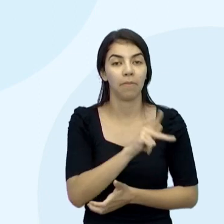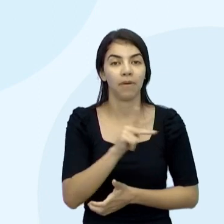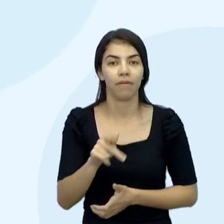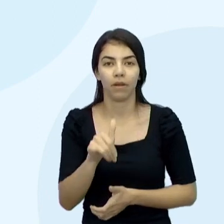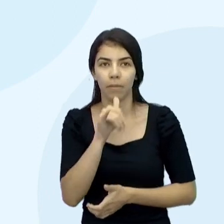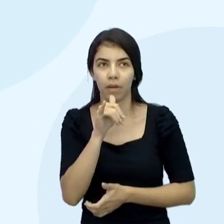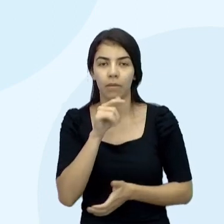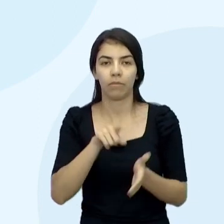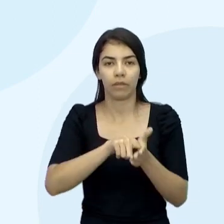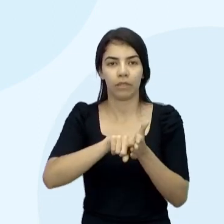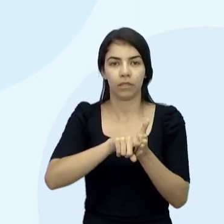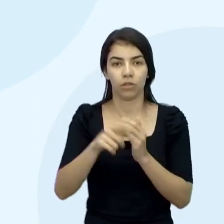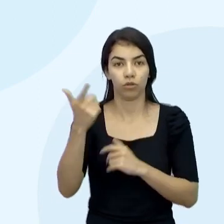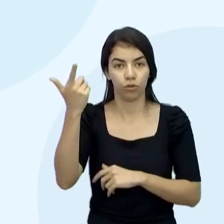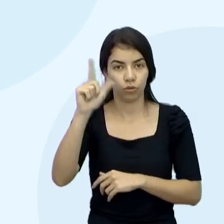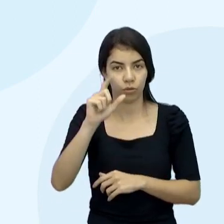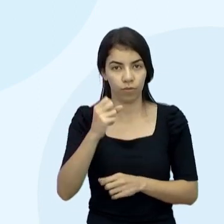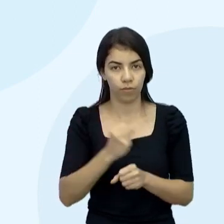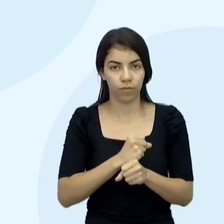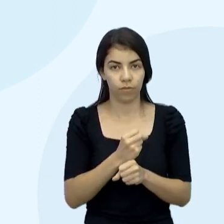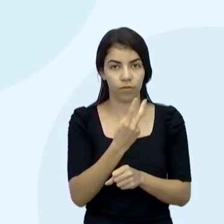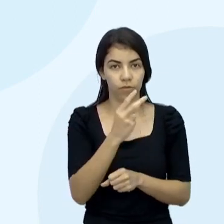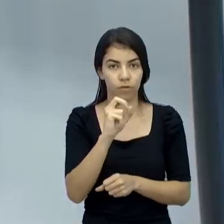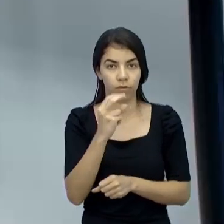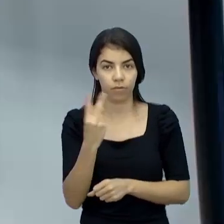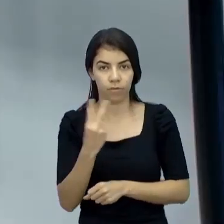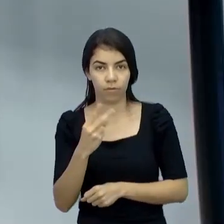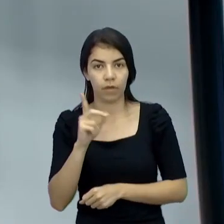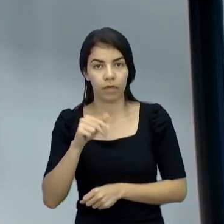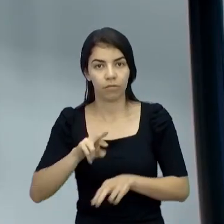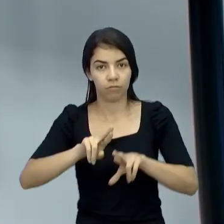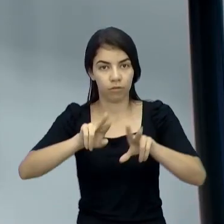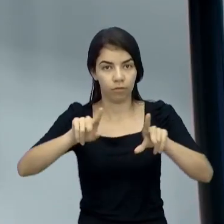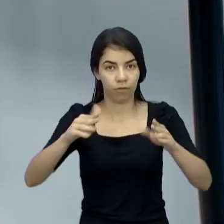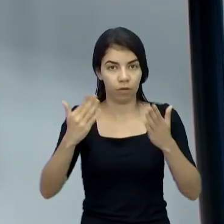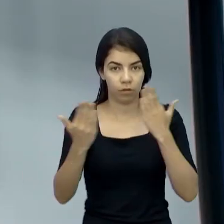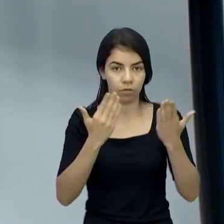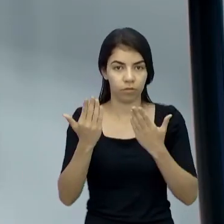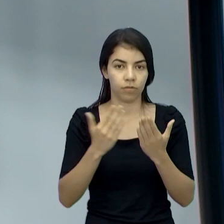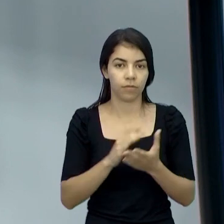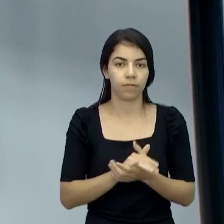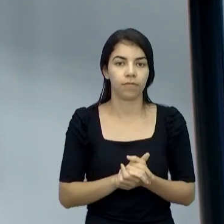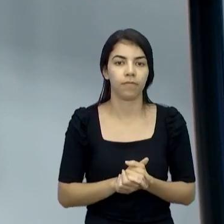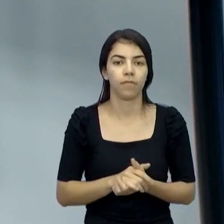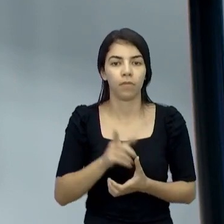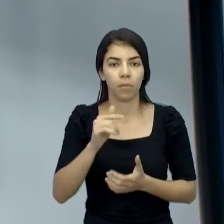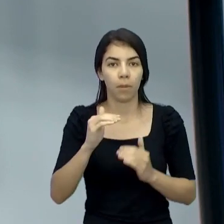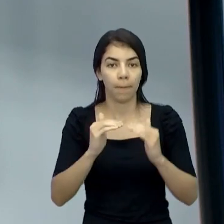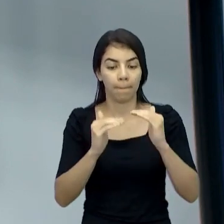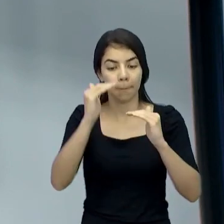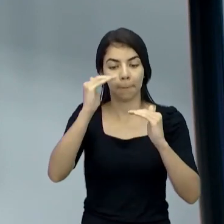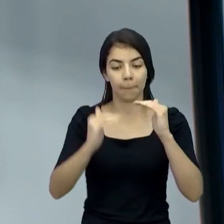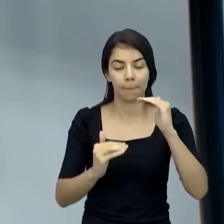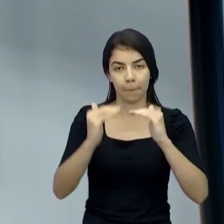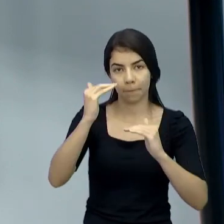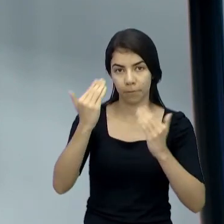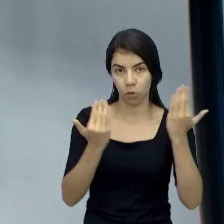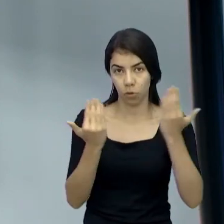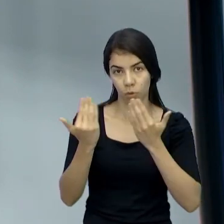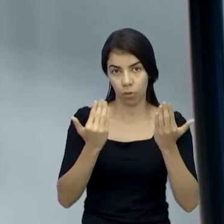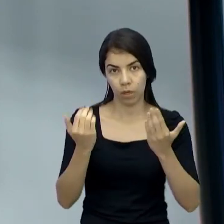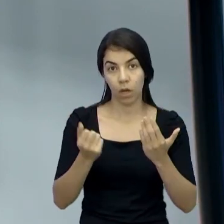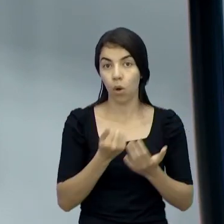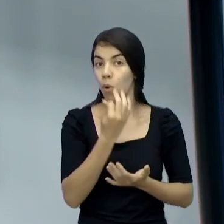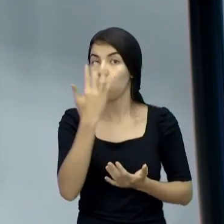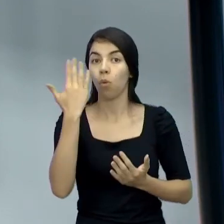a mesma pesquisa em 2022. Aí você tem referências. Você tem como traçar comparativos. Aumentou, diminuiu, aumentou